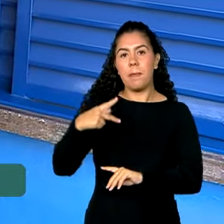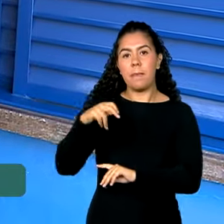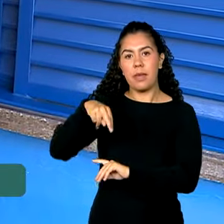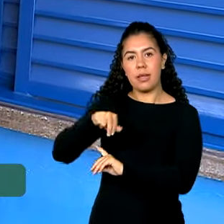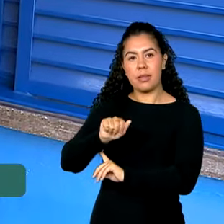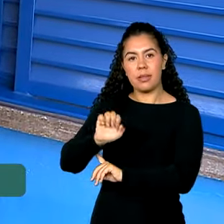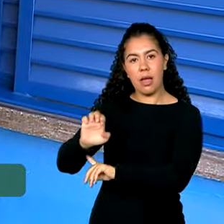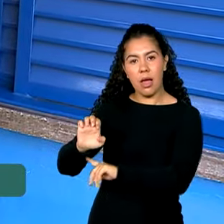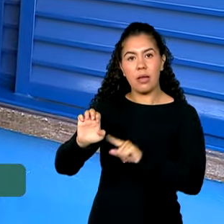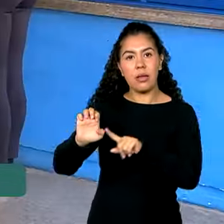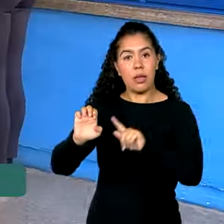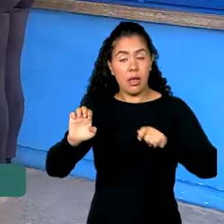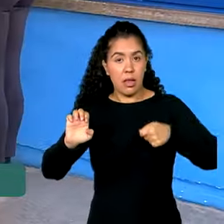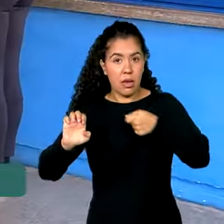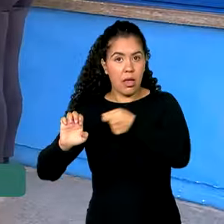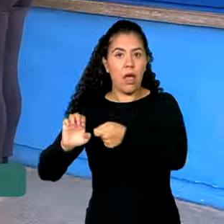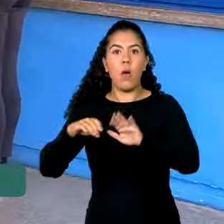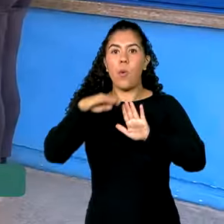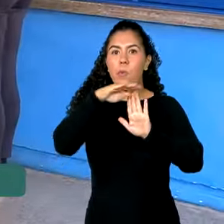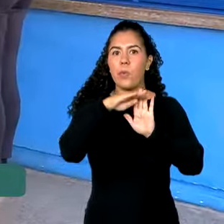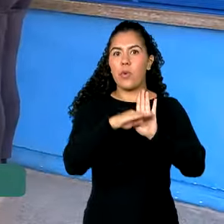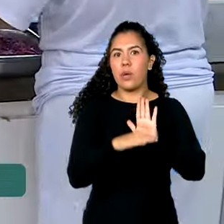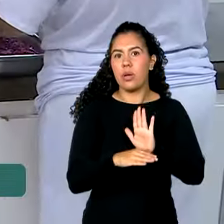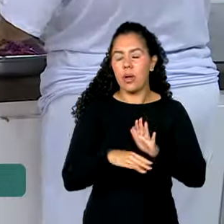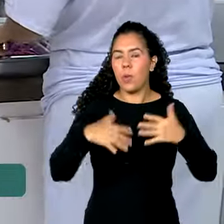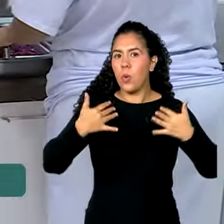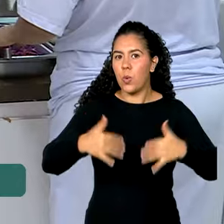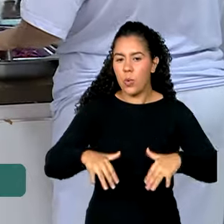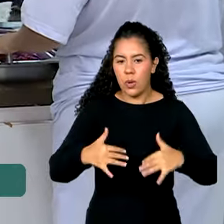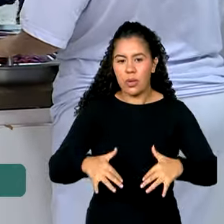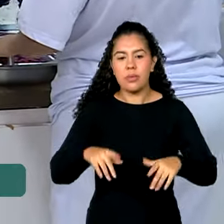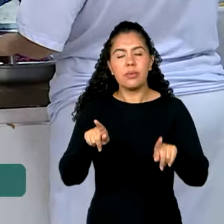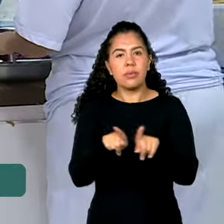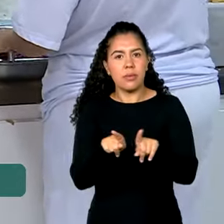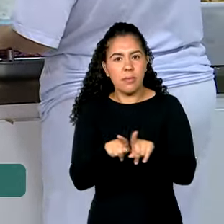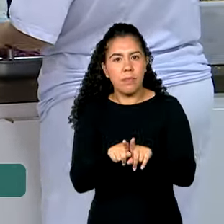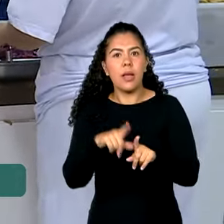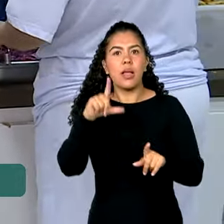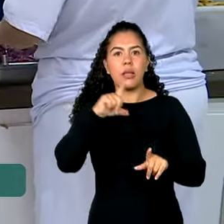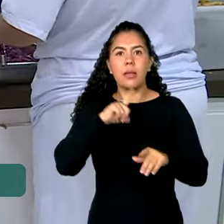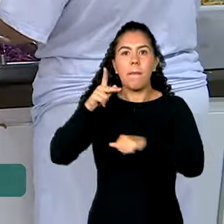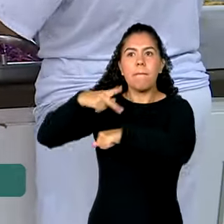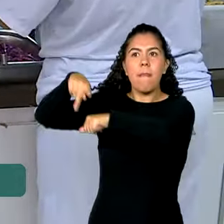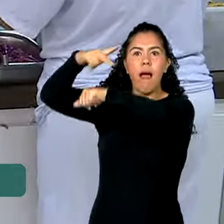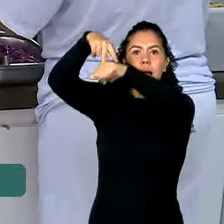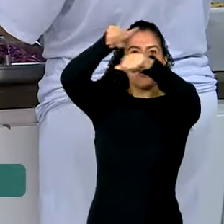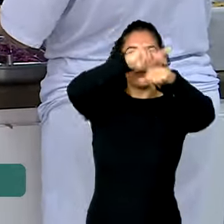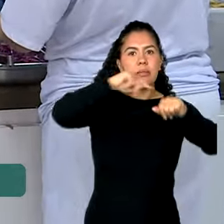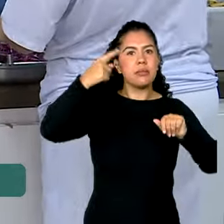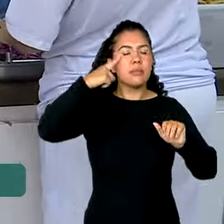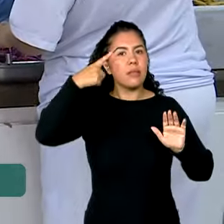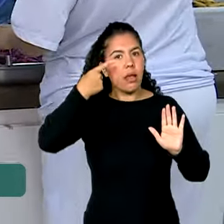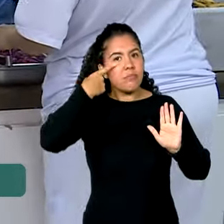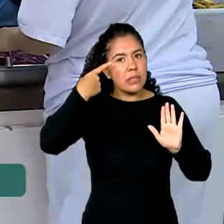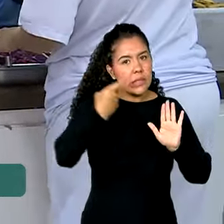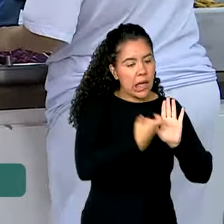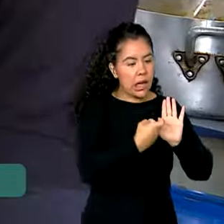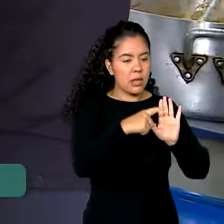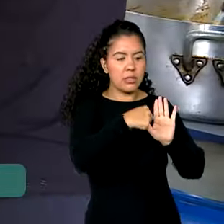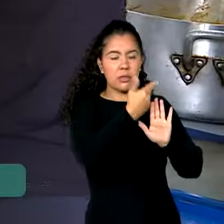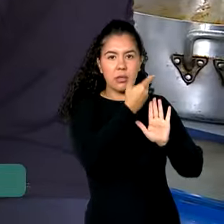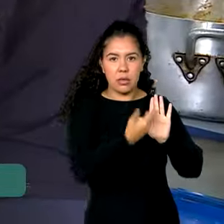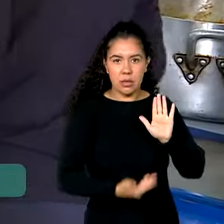Escolar, é hoje considerado um dos maiores do mundo e tem despertado o interesse de outros países. Por meio de cooperação